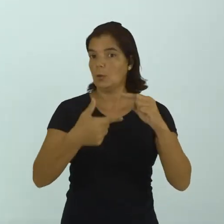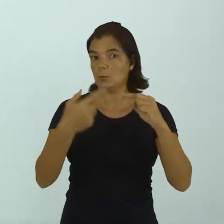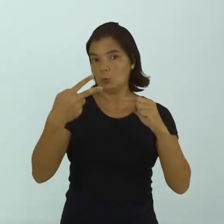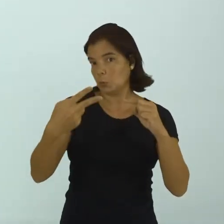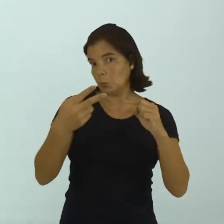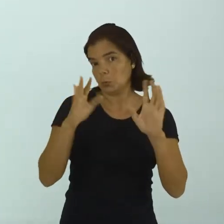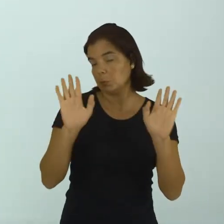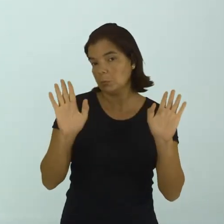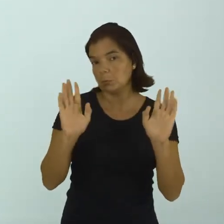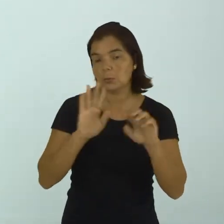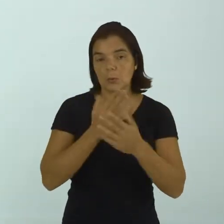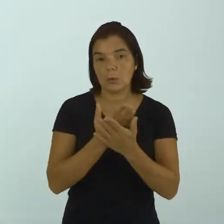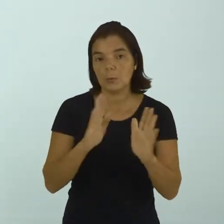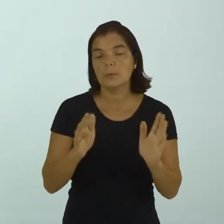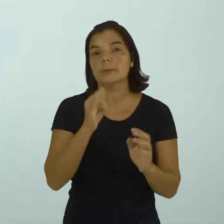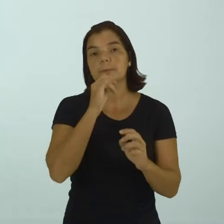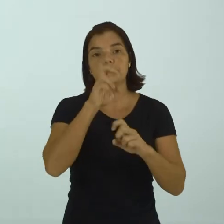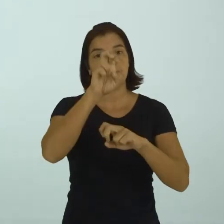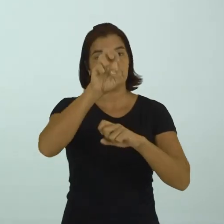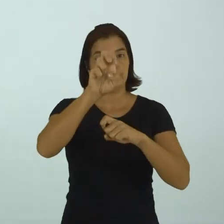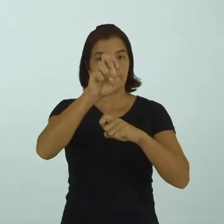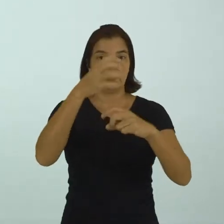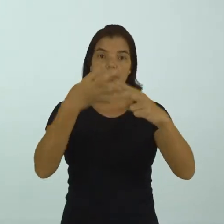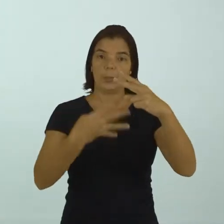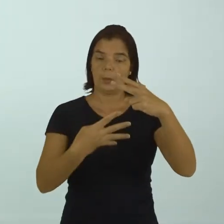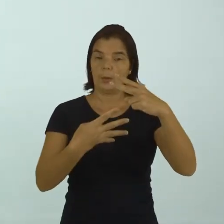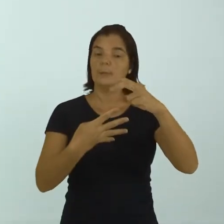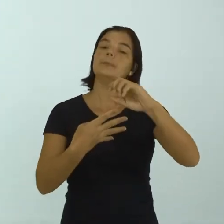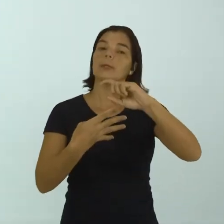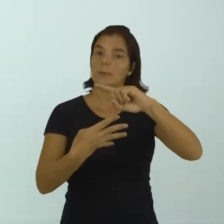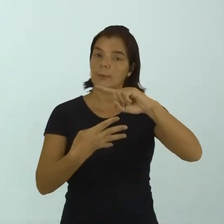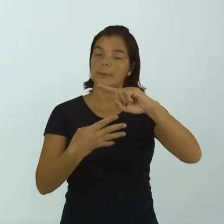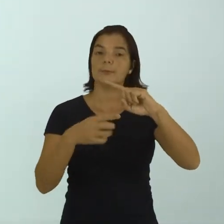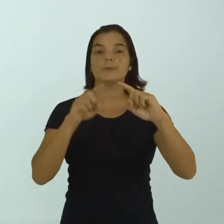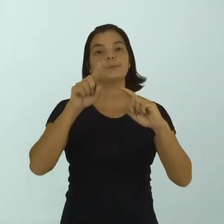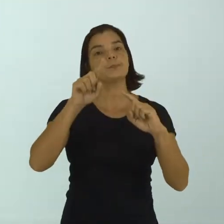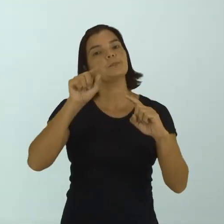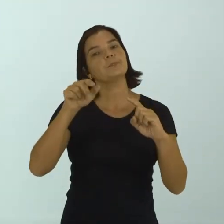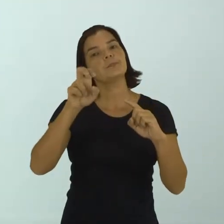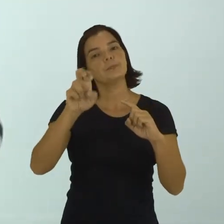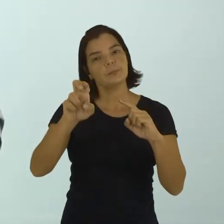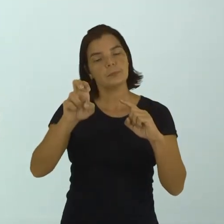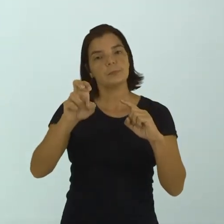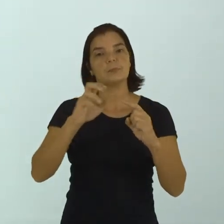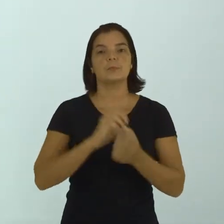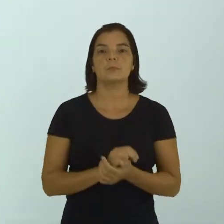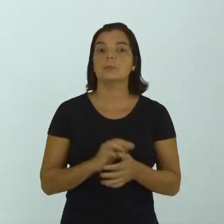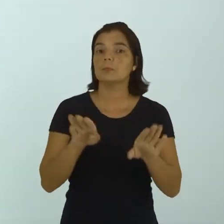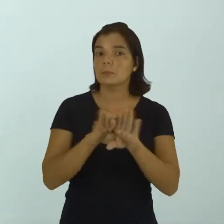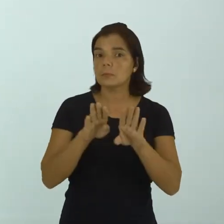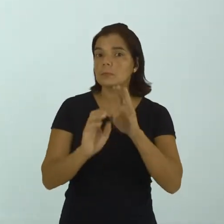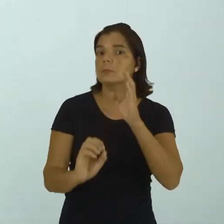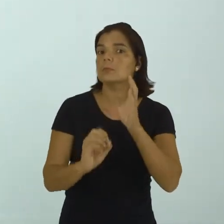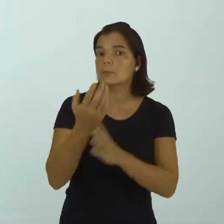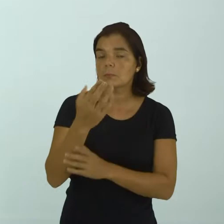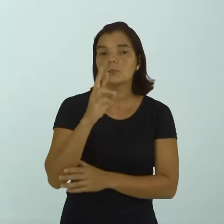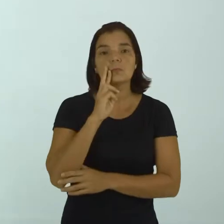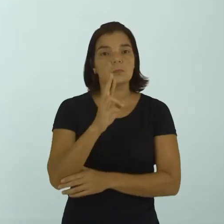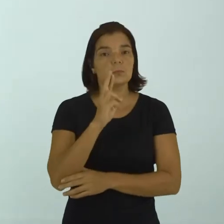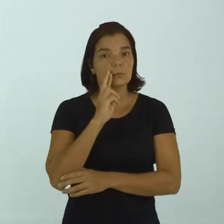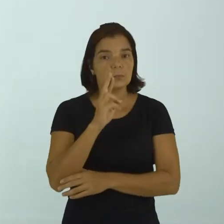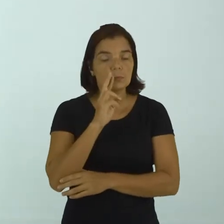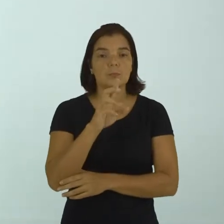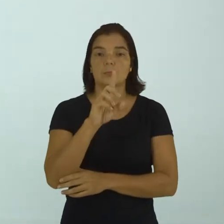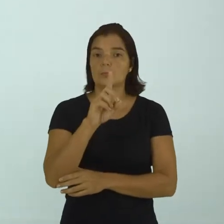acabou. Quando você divide, por exemplo, 5 para 4, dá 1,25. Acabou a divisão, um decimal finito. Mas também acontece do resultado ser uma